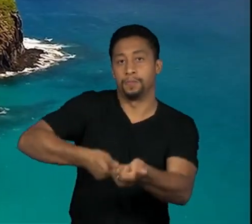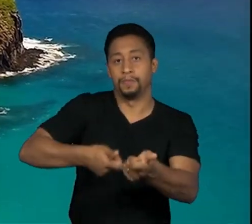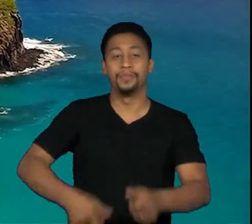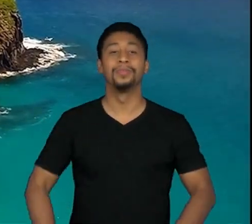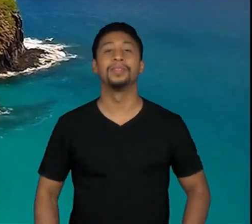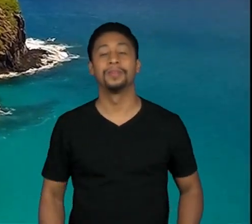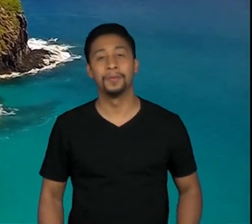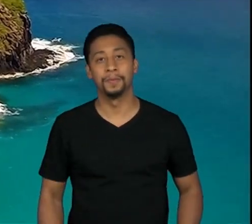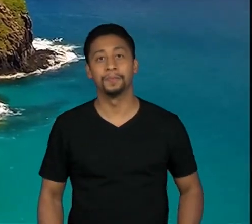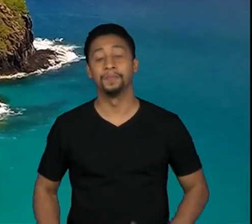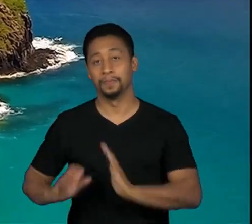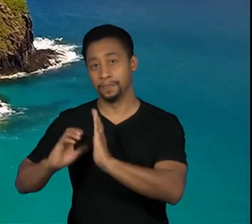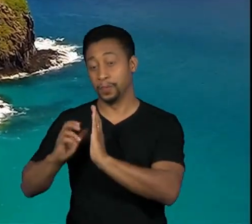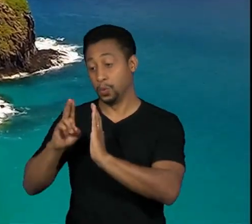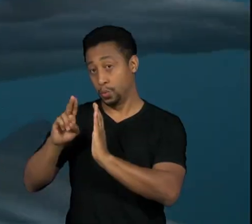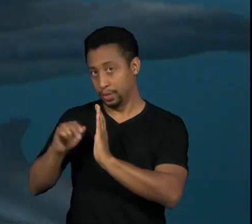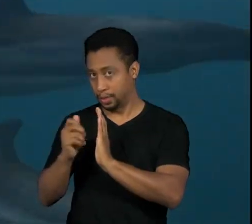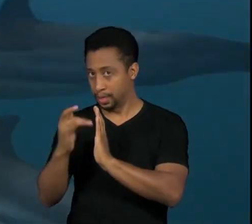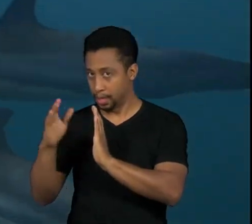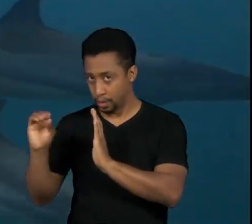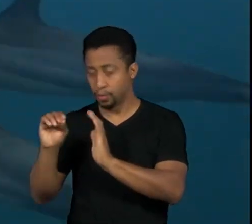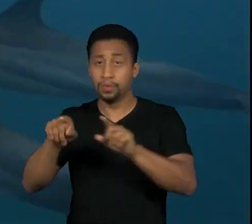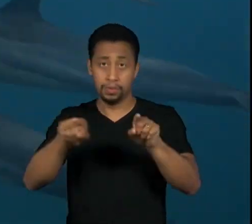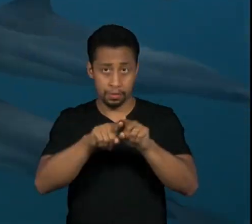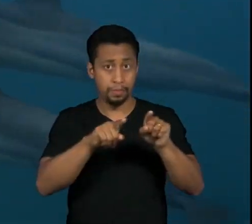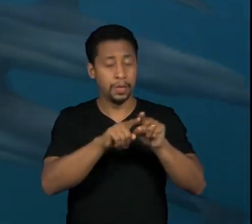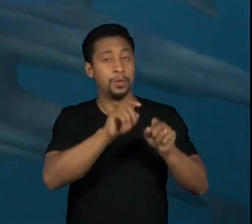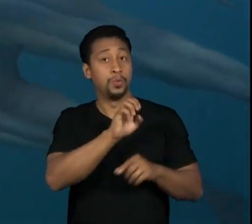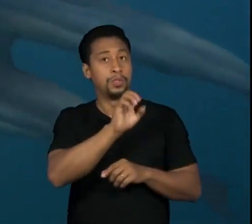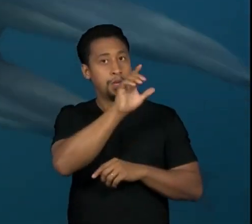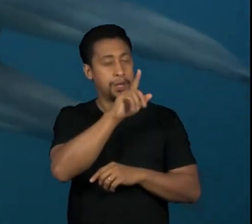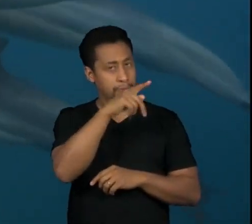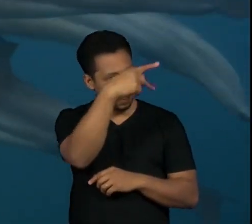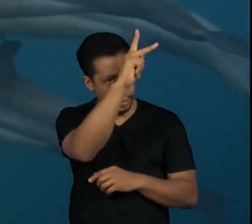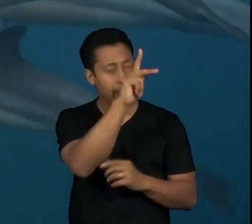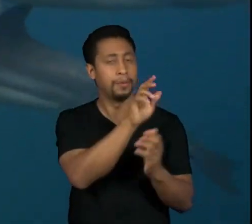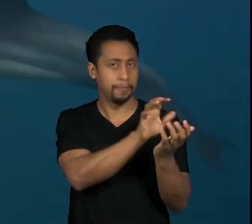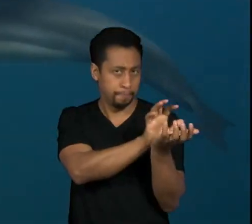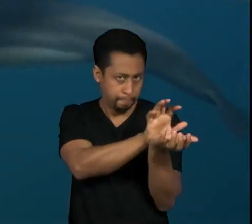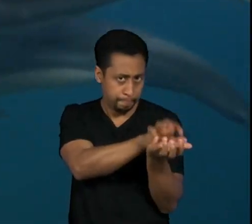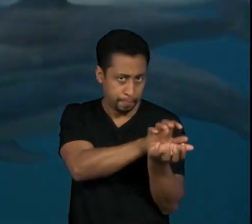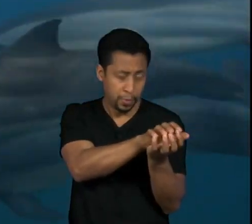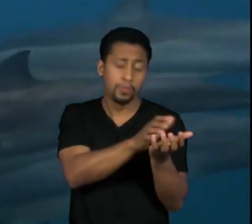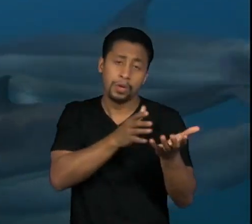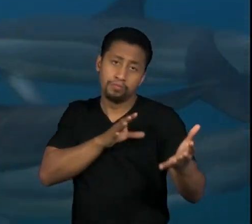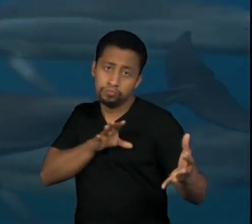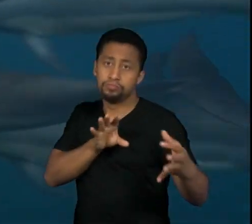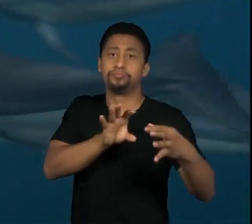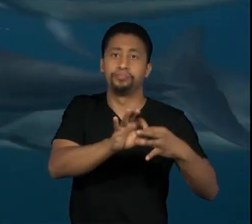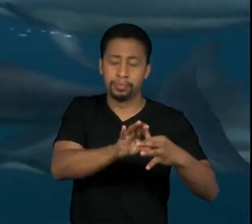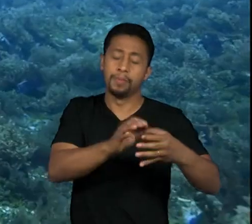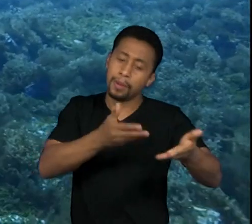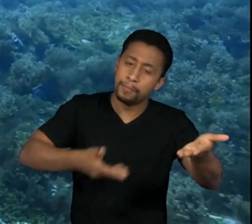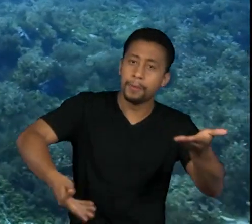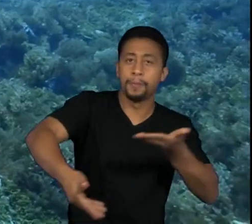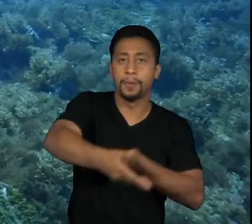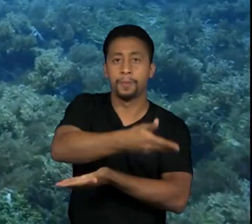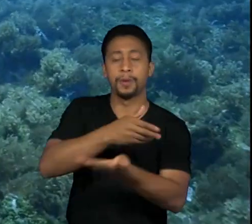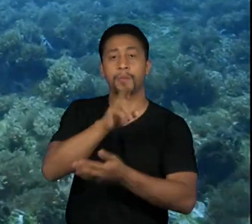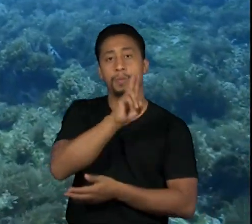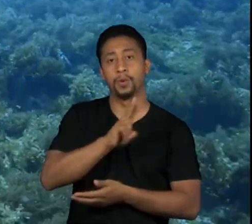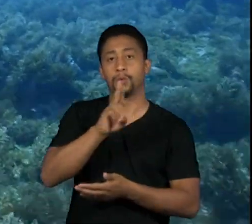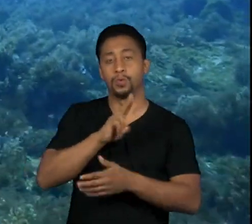União e o governo do estado de Pernambuco fecham um acordo de gestão compartilhada da ilha de Fernando de Noronha. O